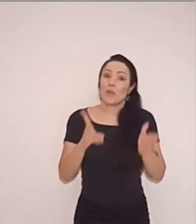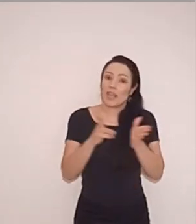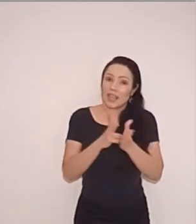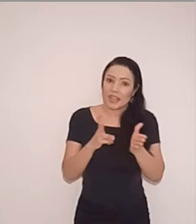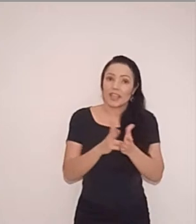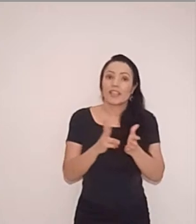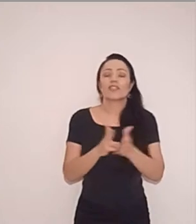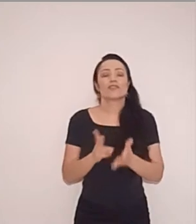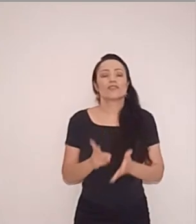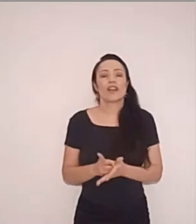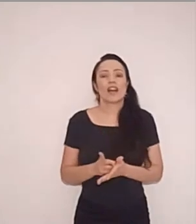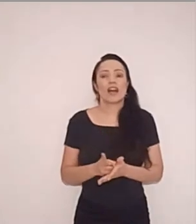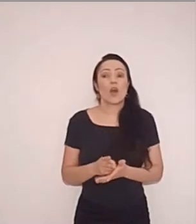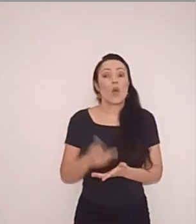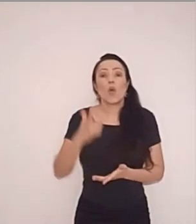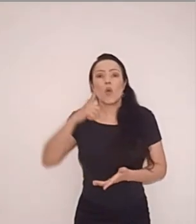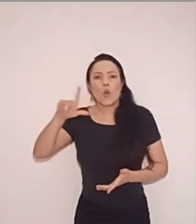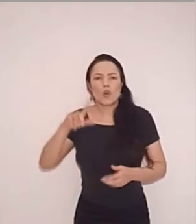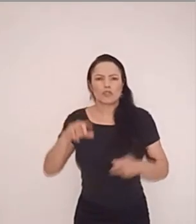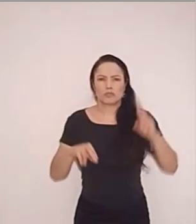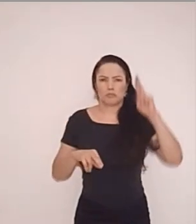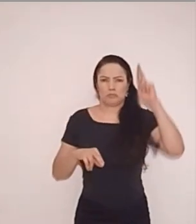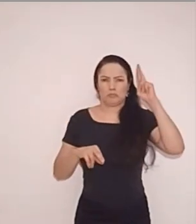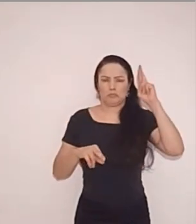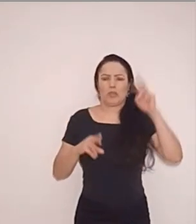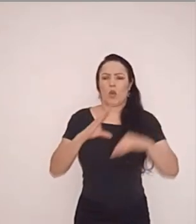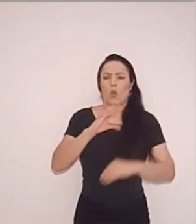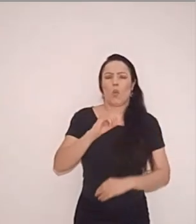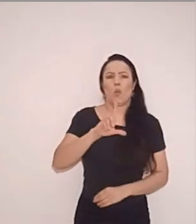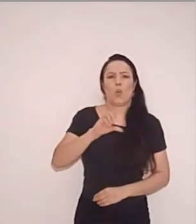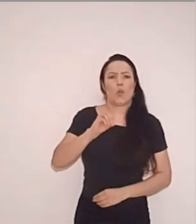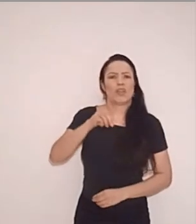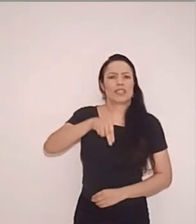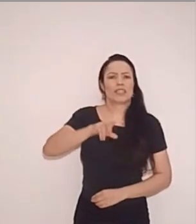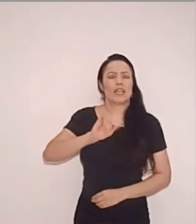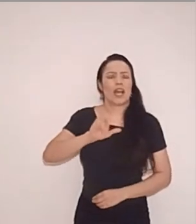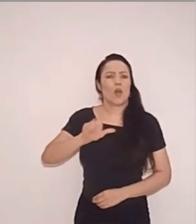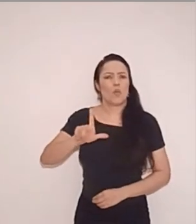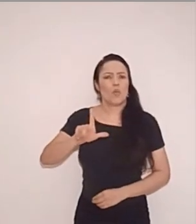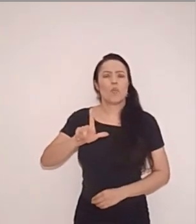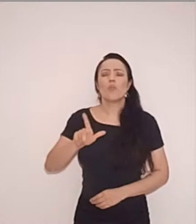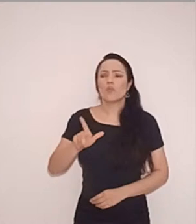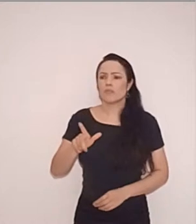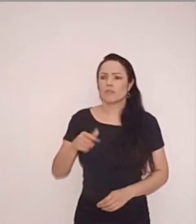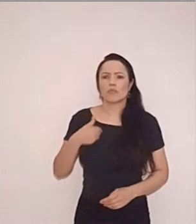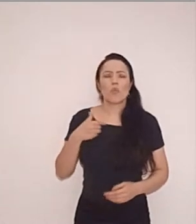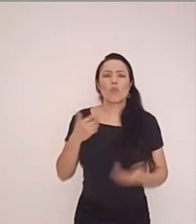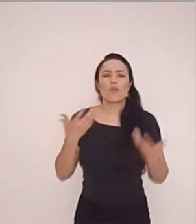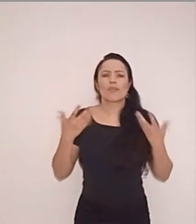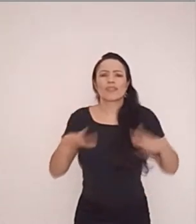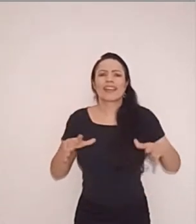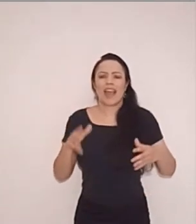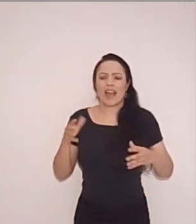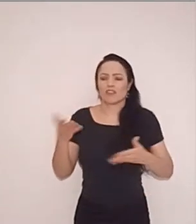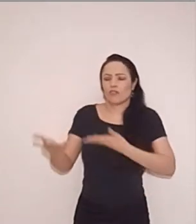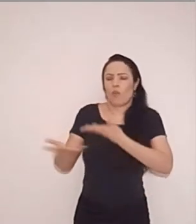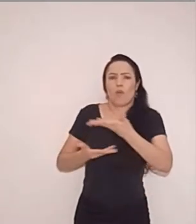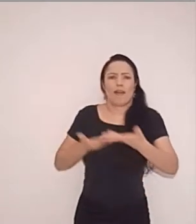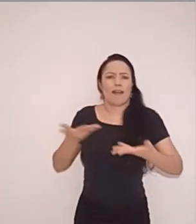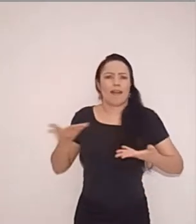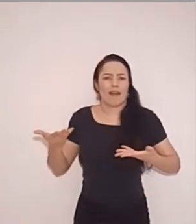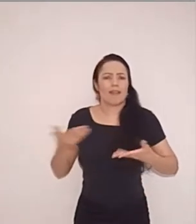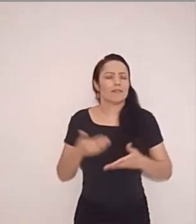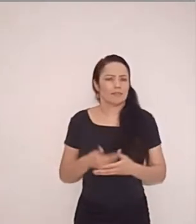colonialista não construíram eles influíram então Euro Cristão